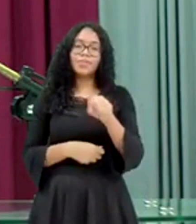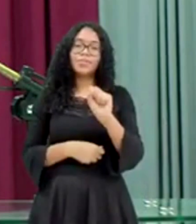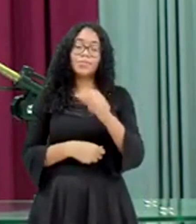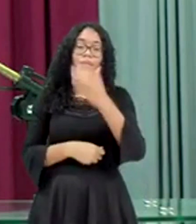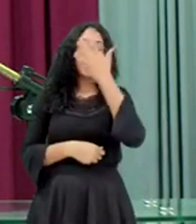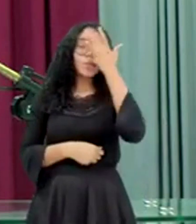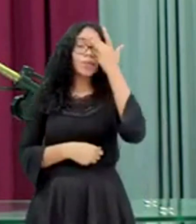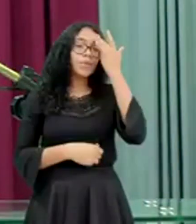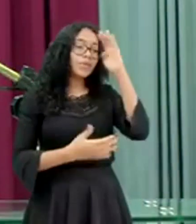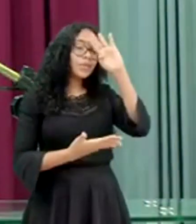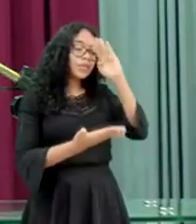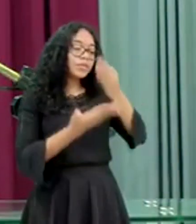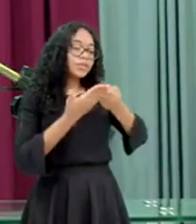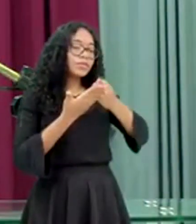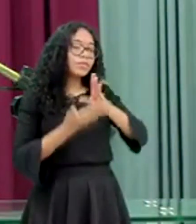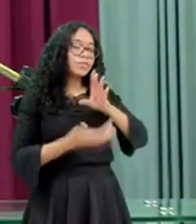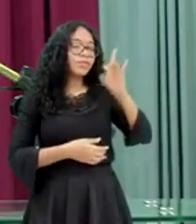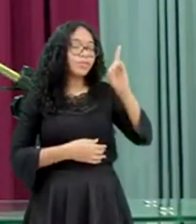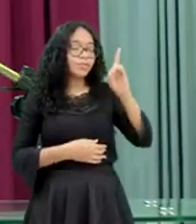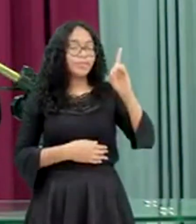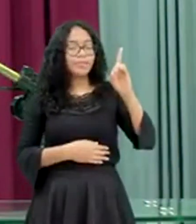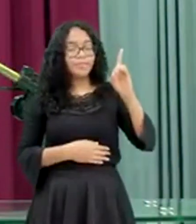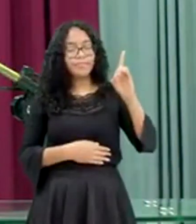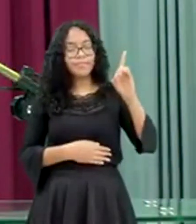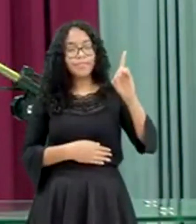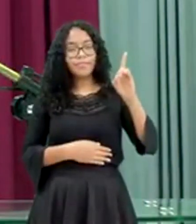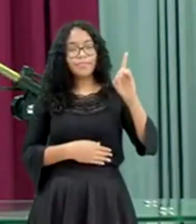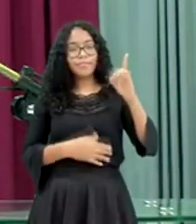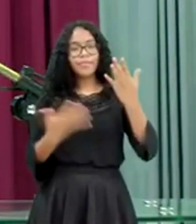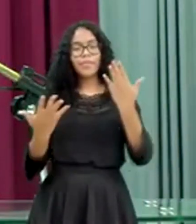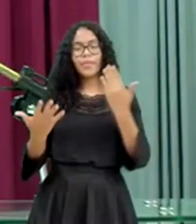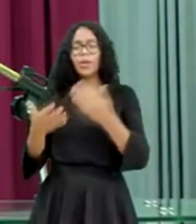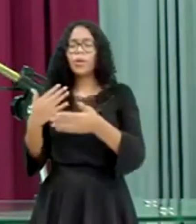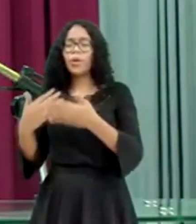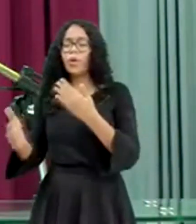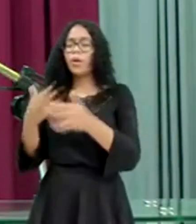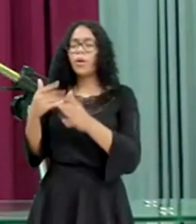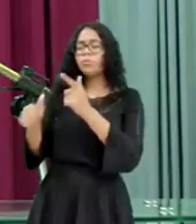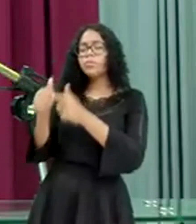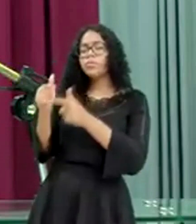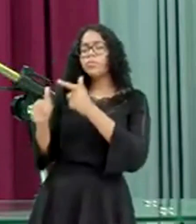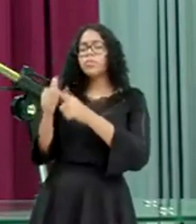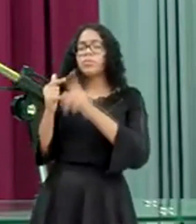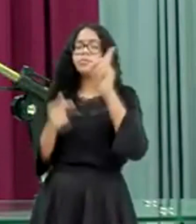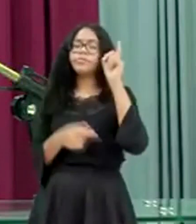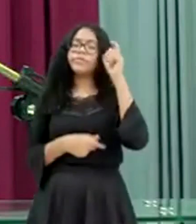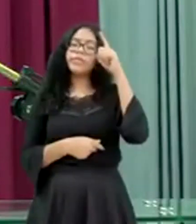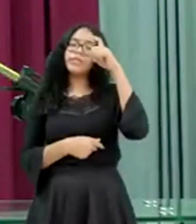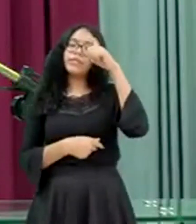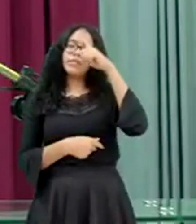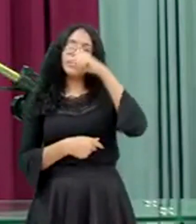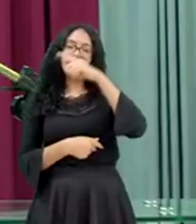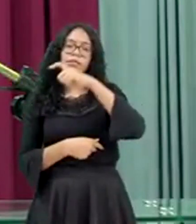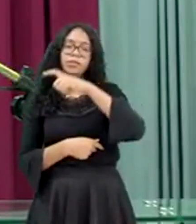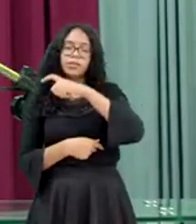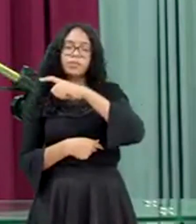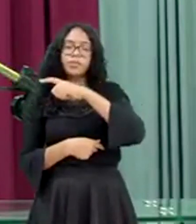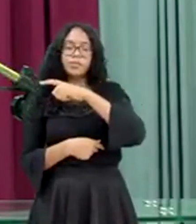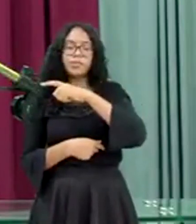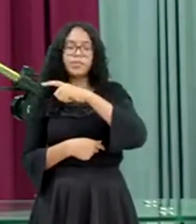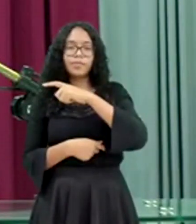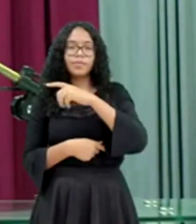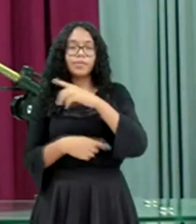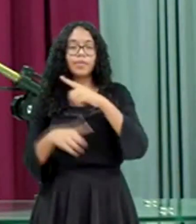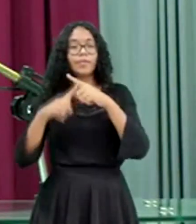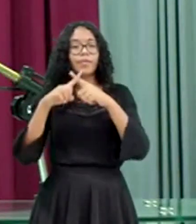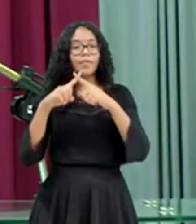em Deus, para aqueles que, apesar de toda circunstância, apesar de tudo negativo à sua volta,